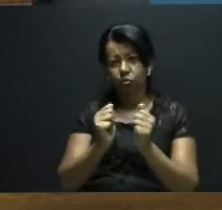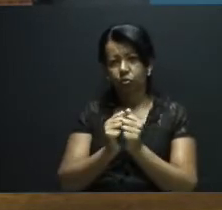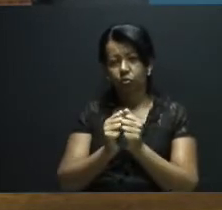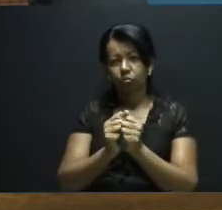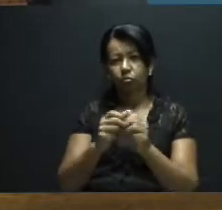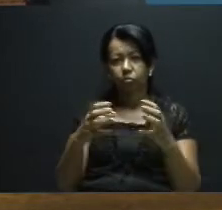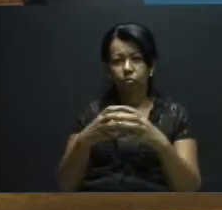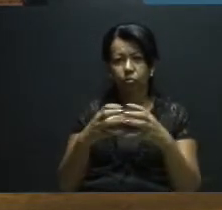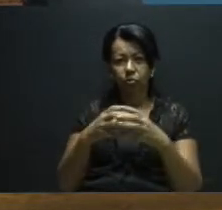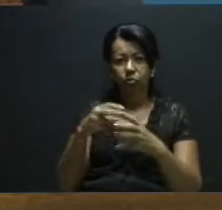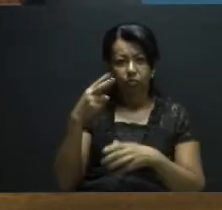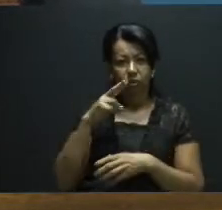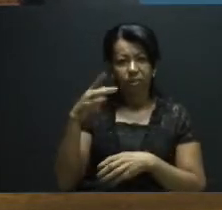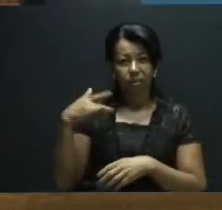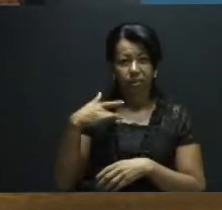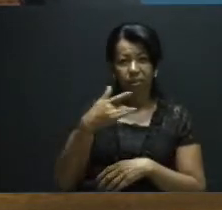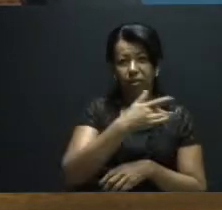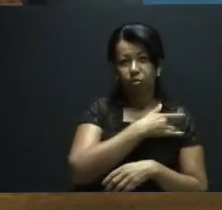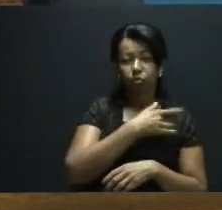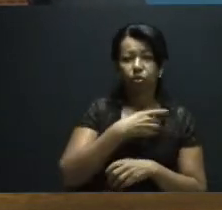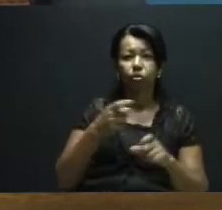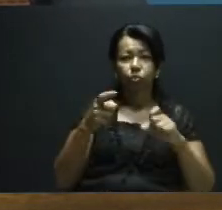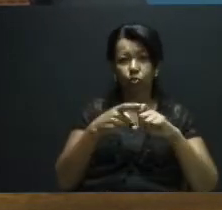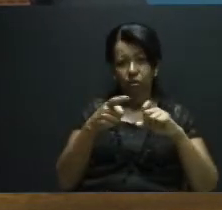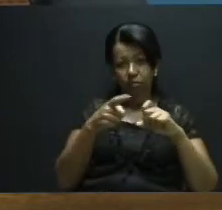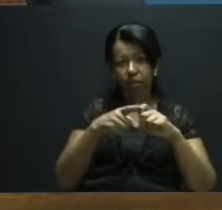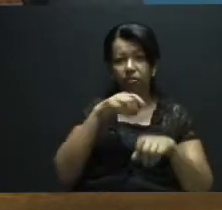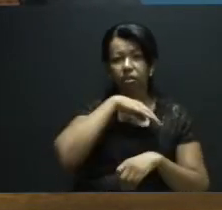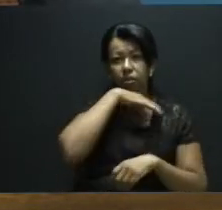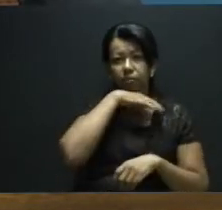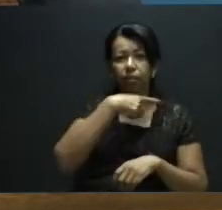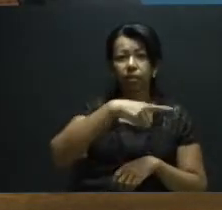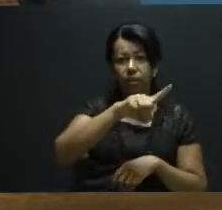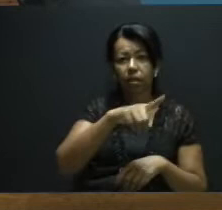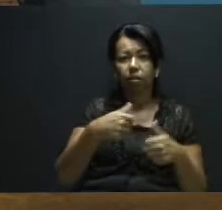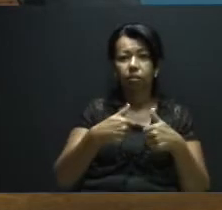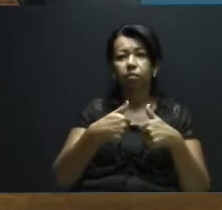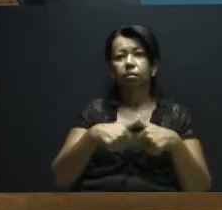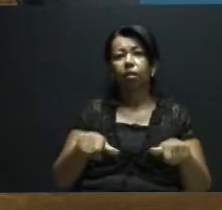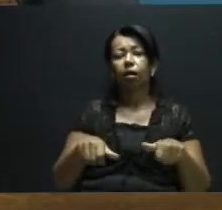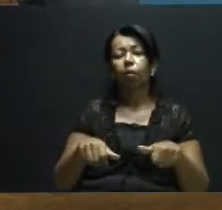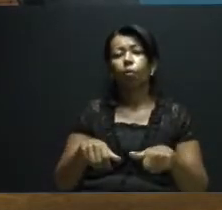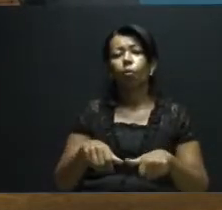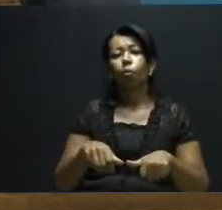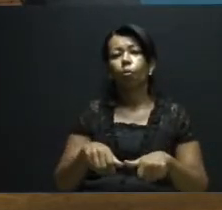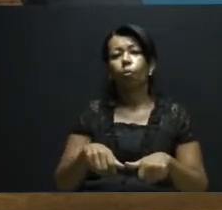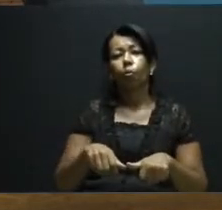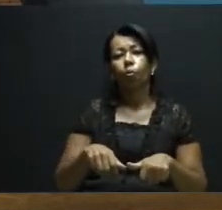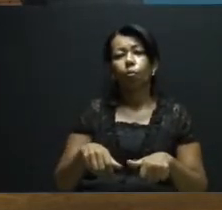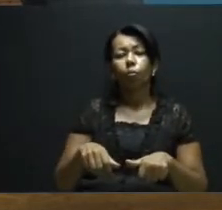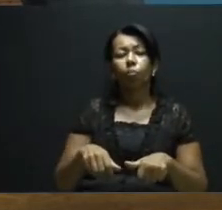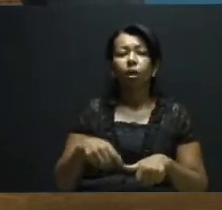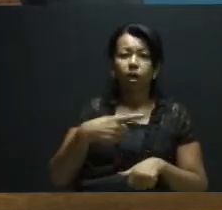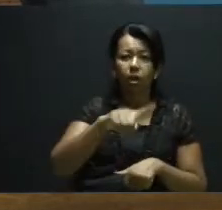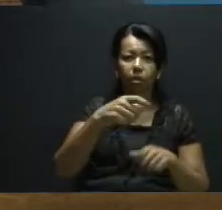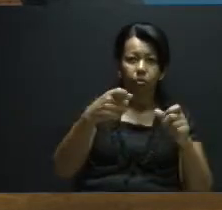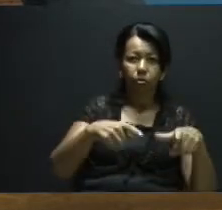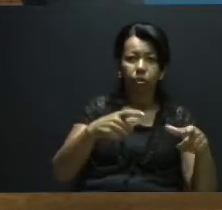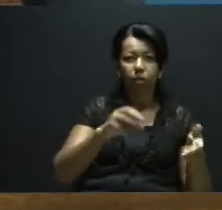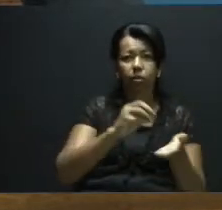saúde os médicos veterinários quis l'aquila estão lotados a comparecer no local sem a